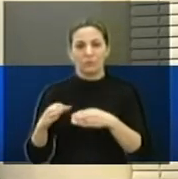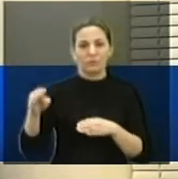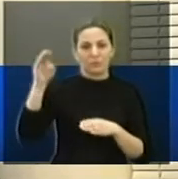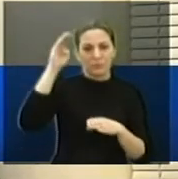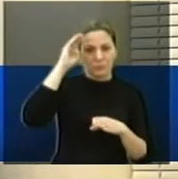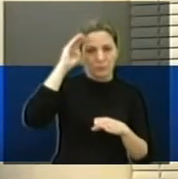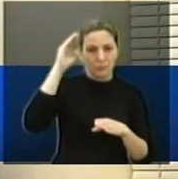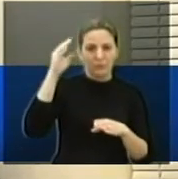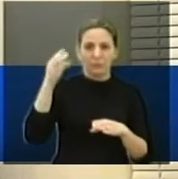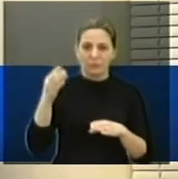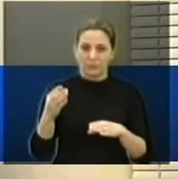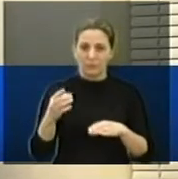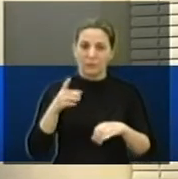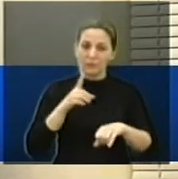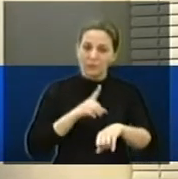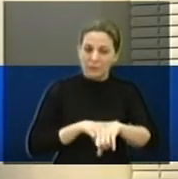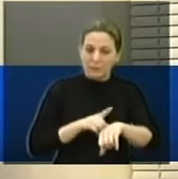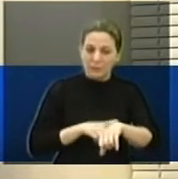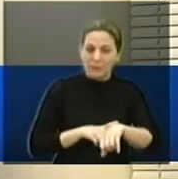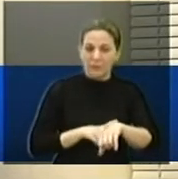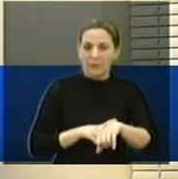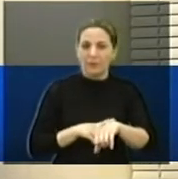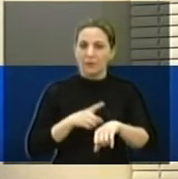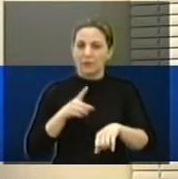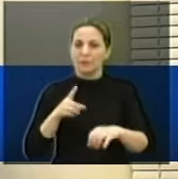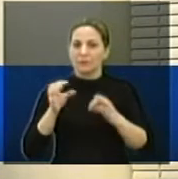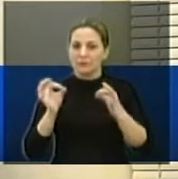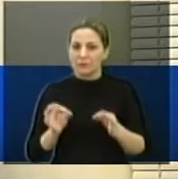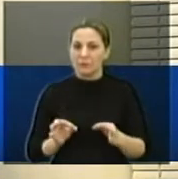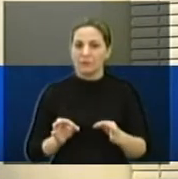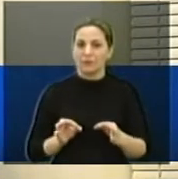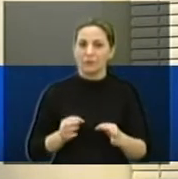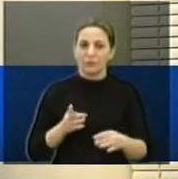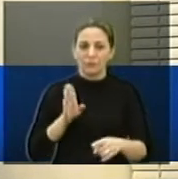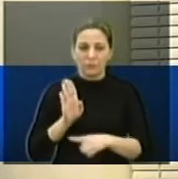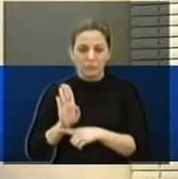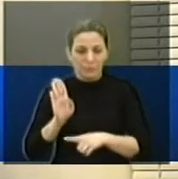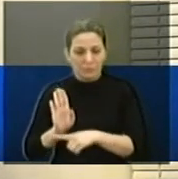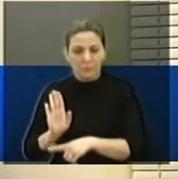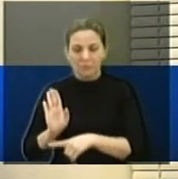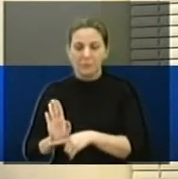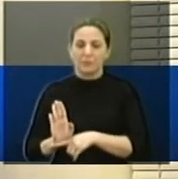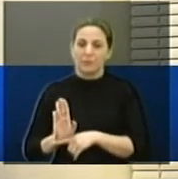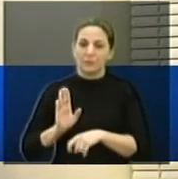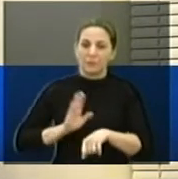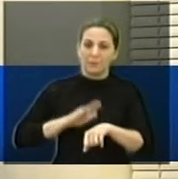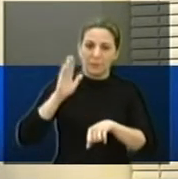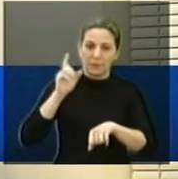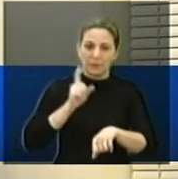cumprir o plantão não trabalham não aparece para trabalhar